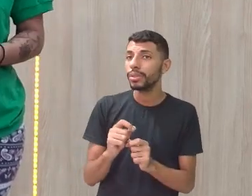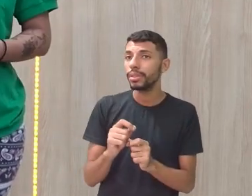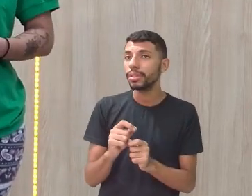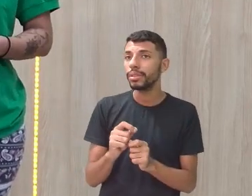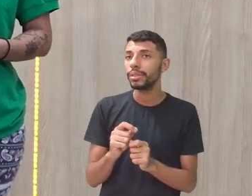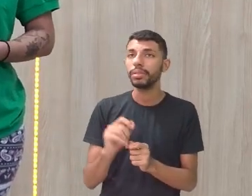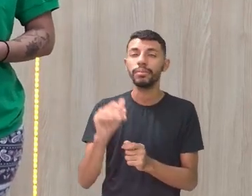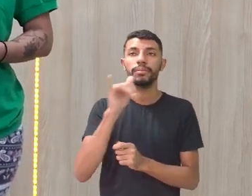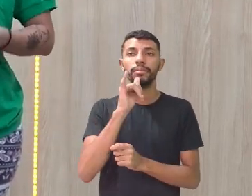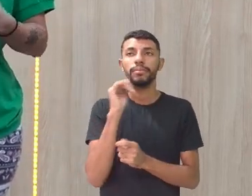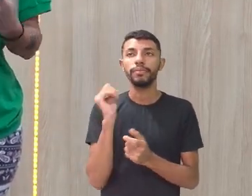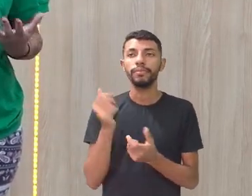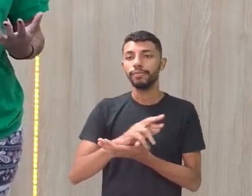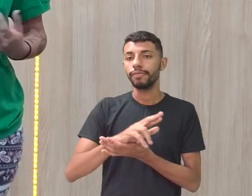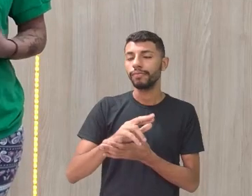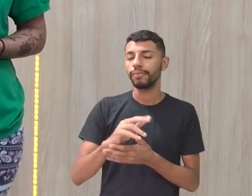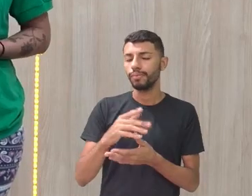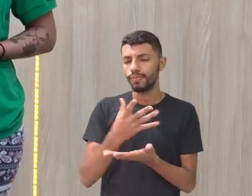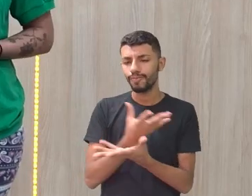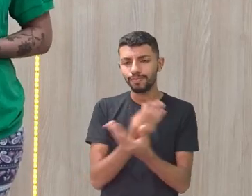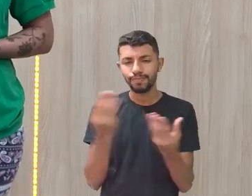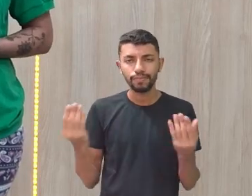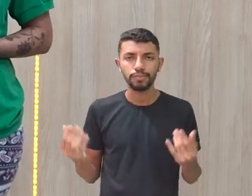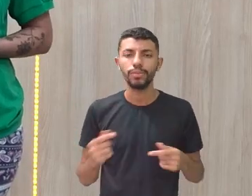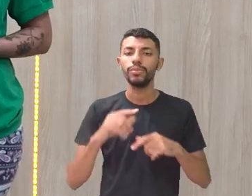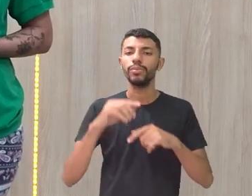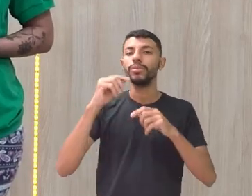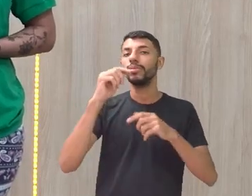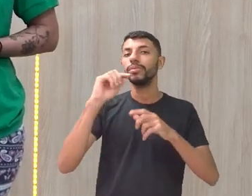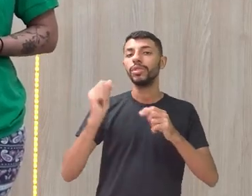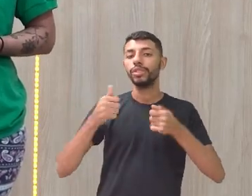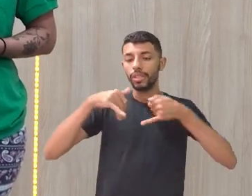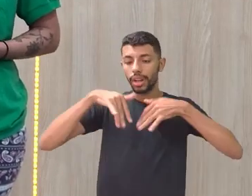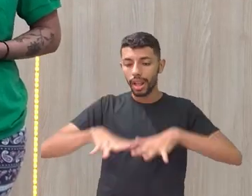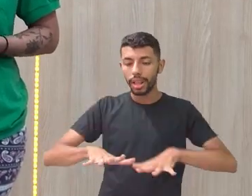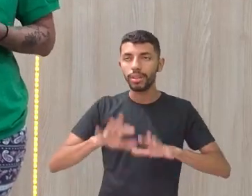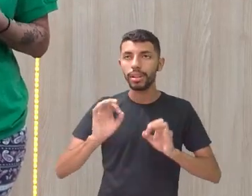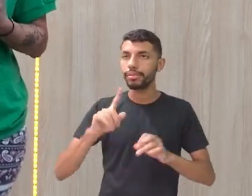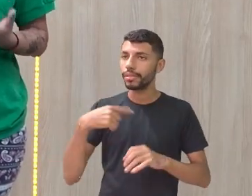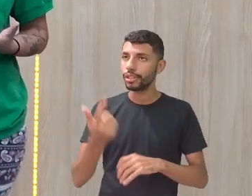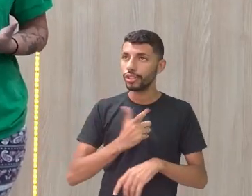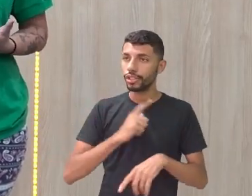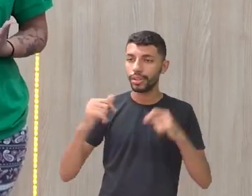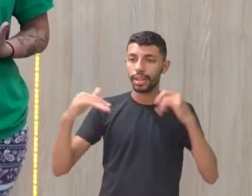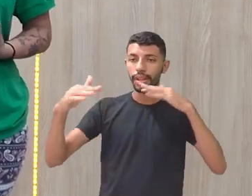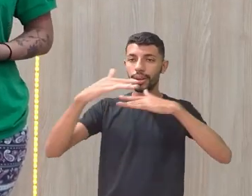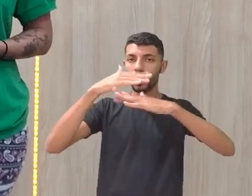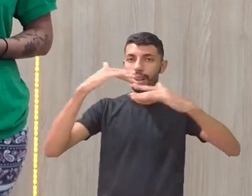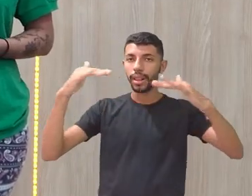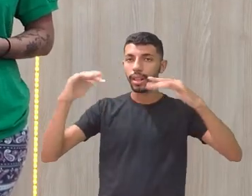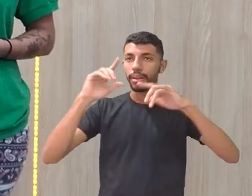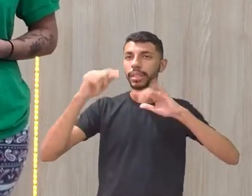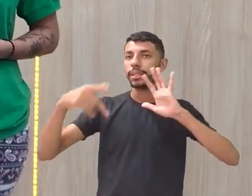uma riqueza de recursos naturais. Né? A gente tem um clima